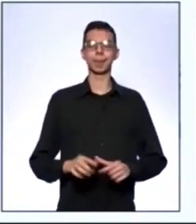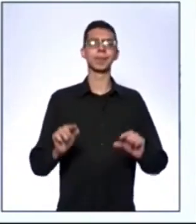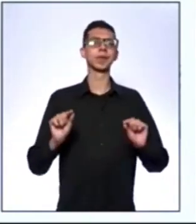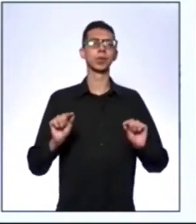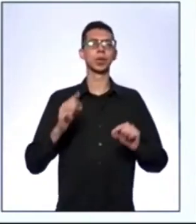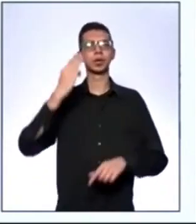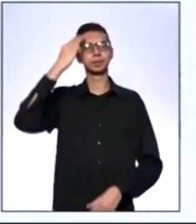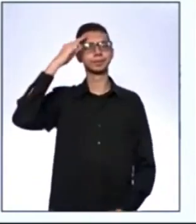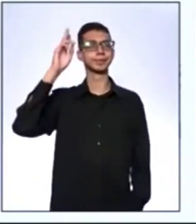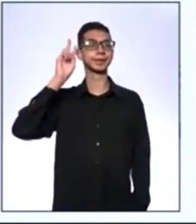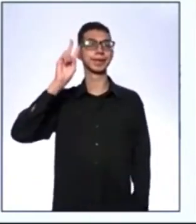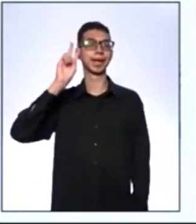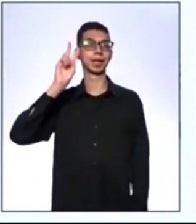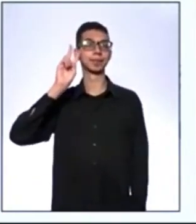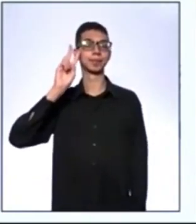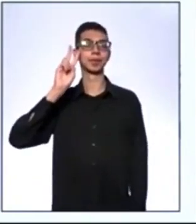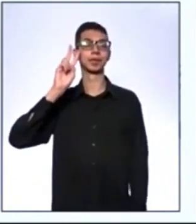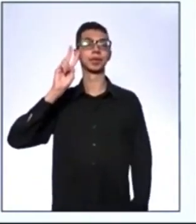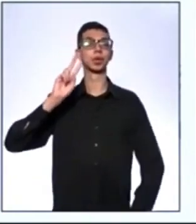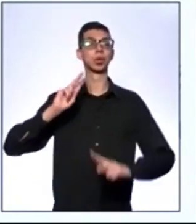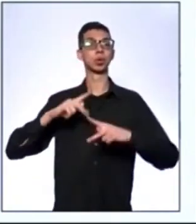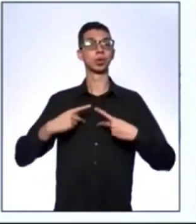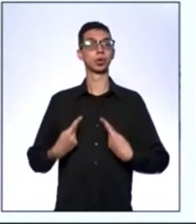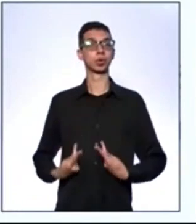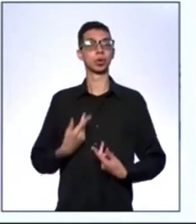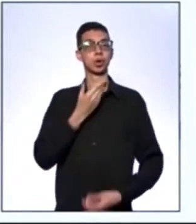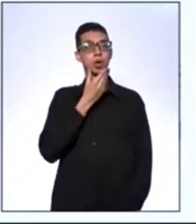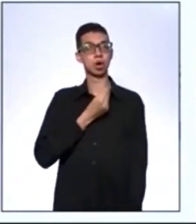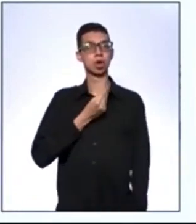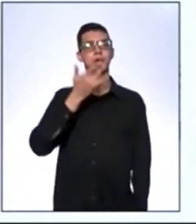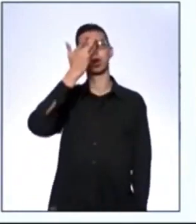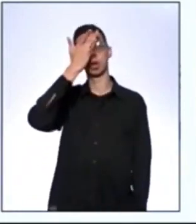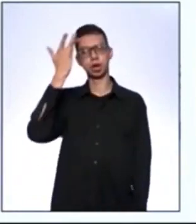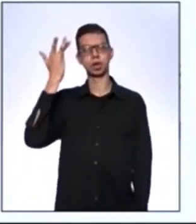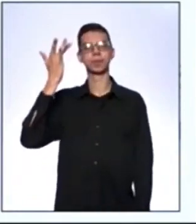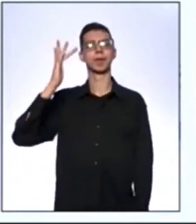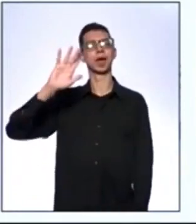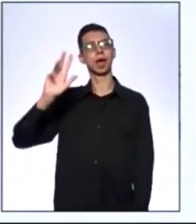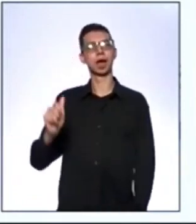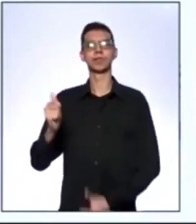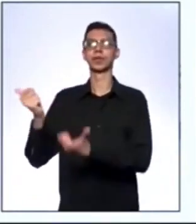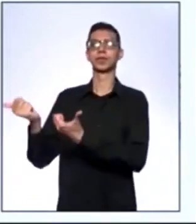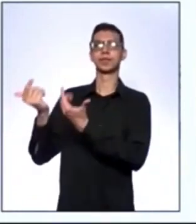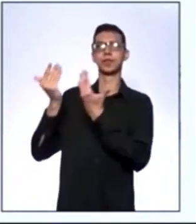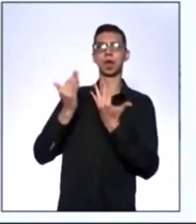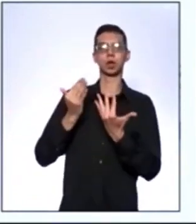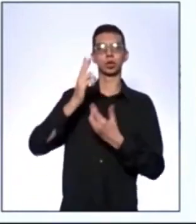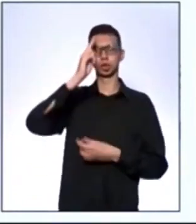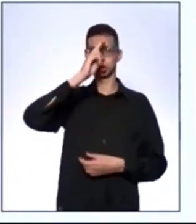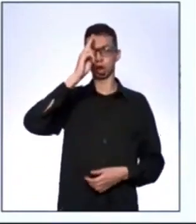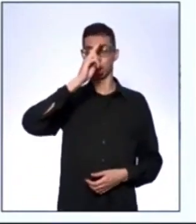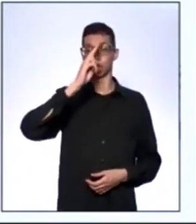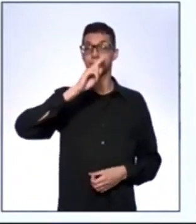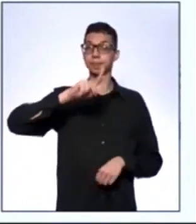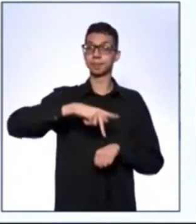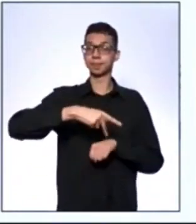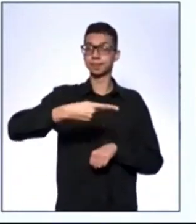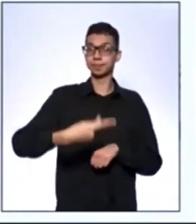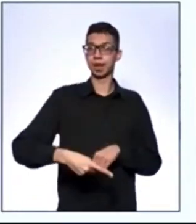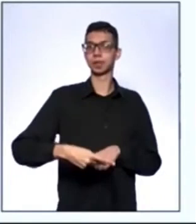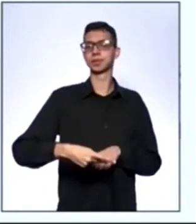do homem africano que veio para cá ajudar a construir a história desse país. Está aí o Pelourinho no item